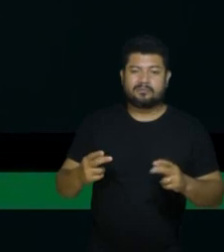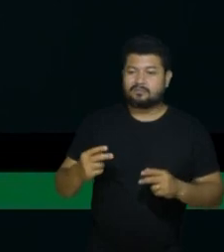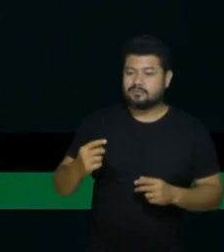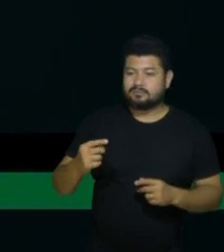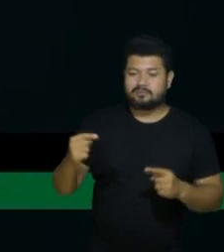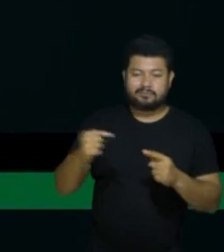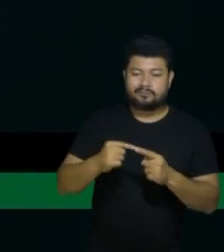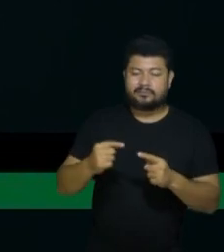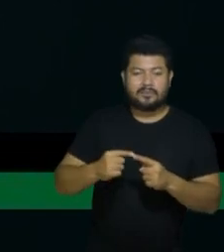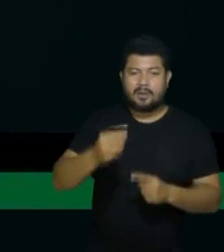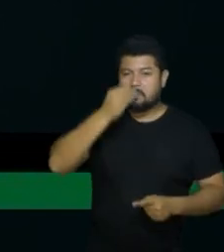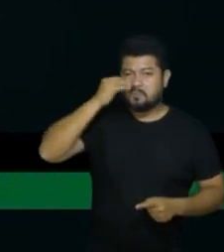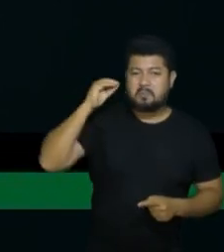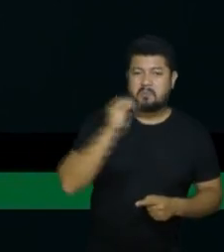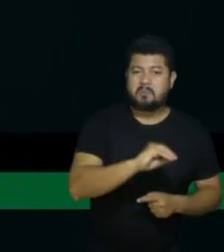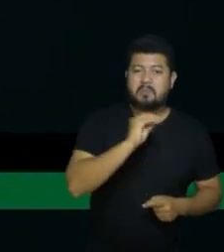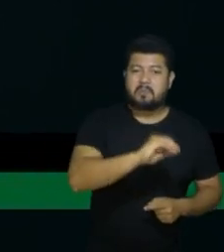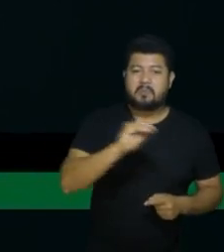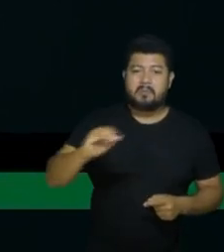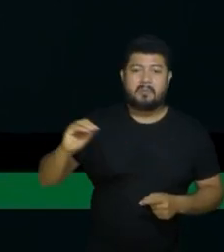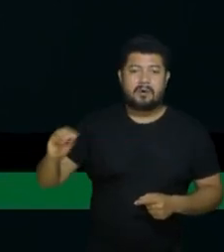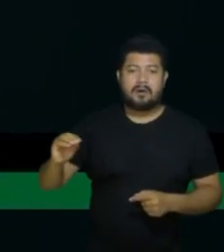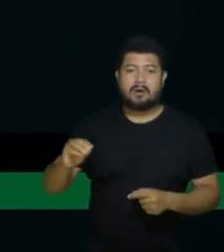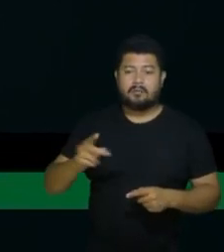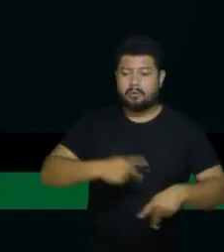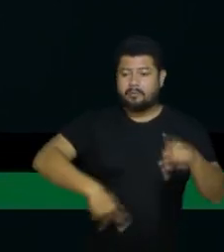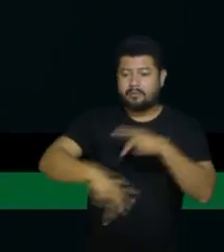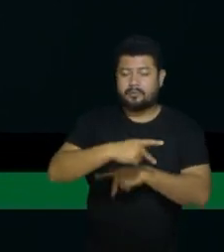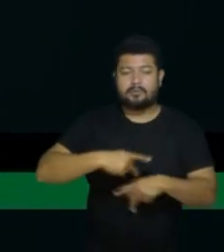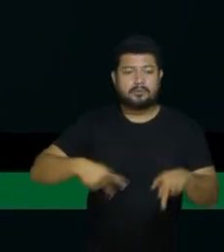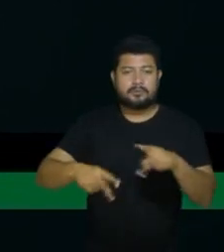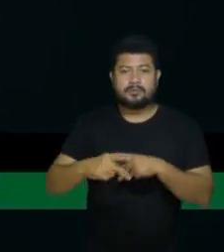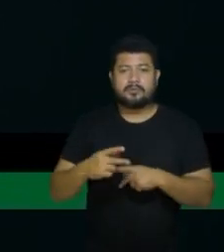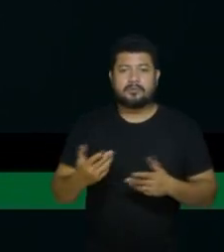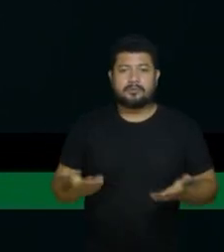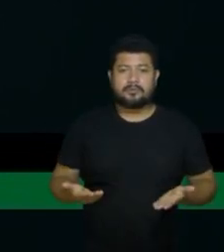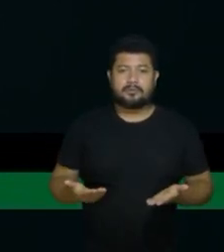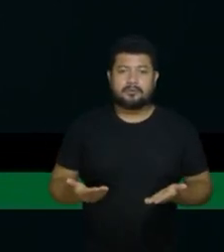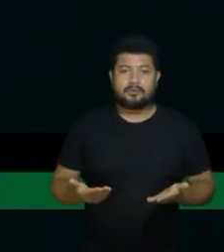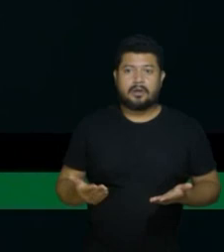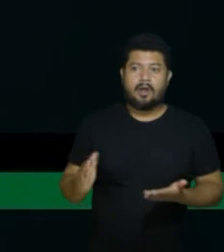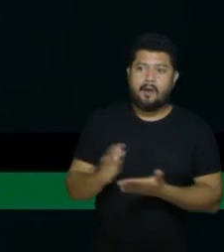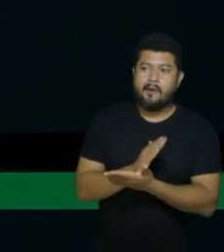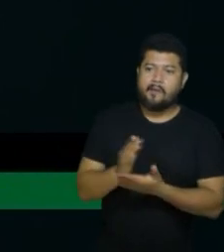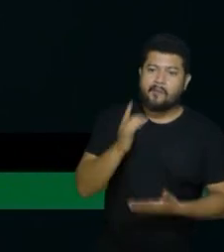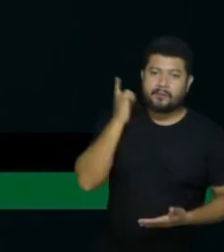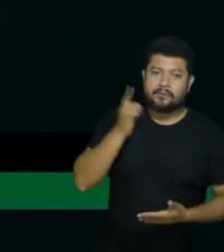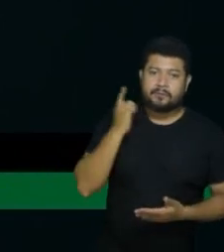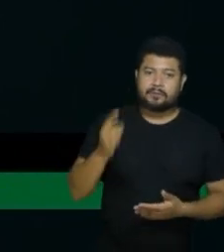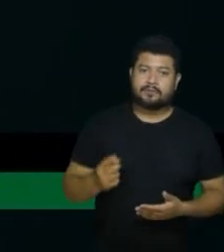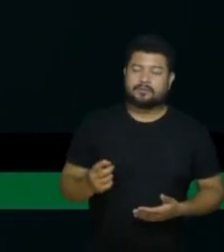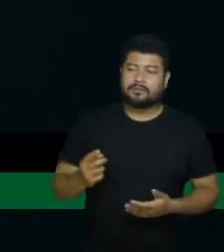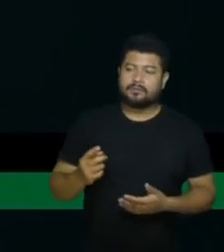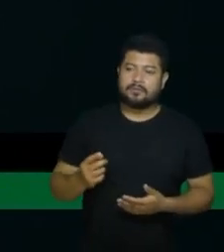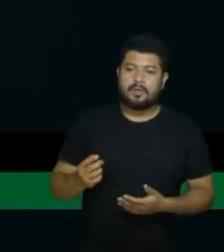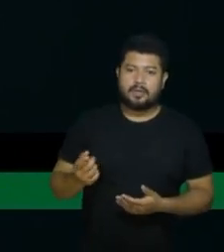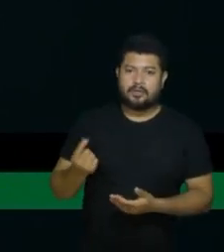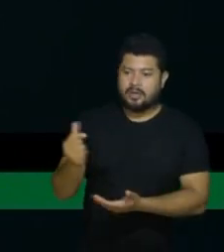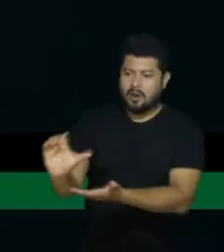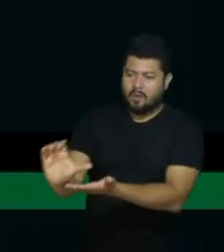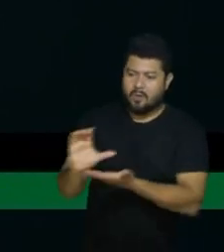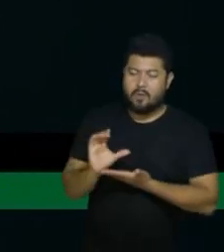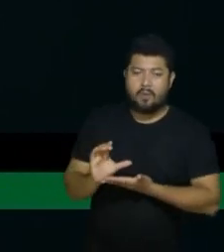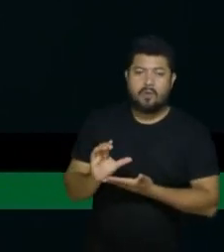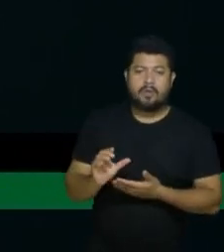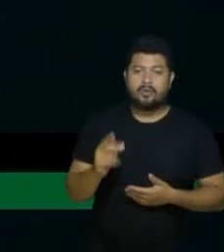público tem deputados que receberam 2 milhões milhões